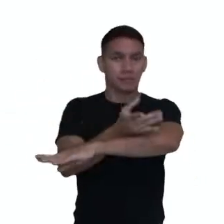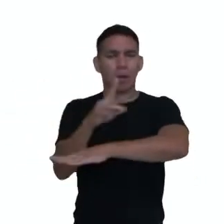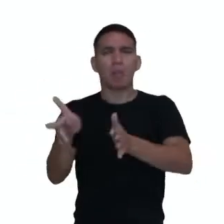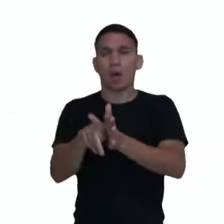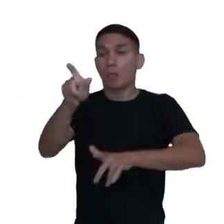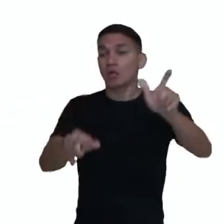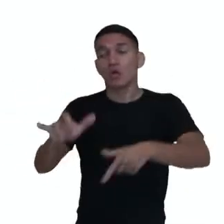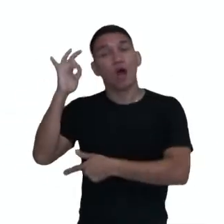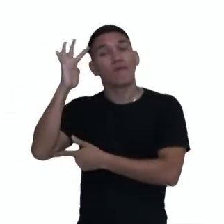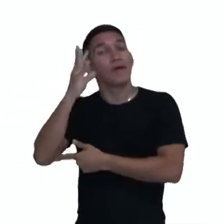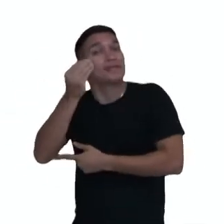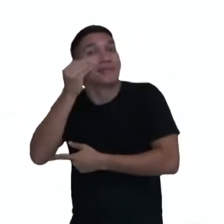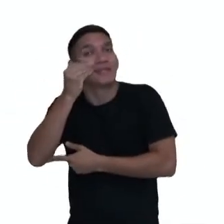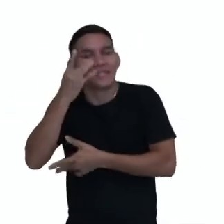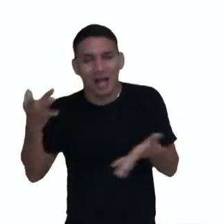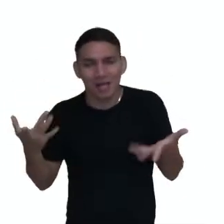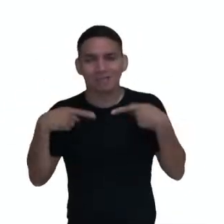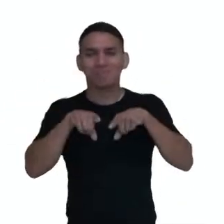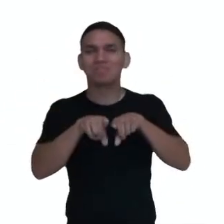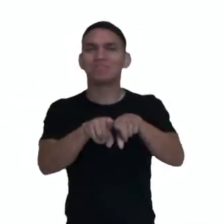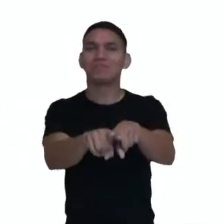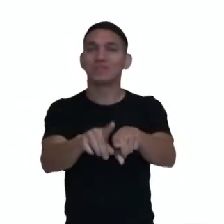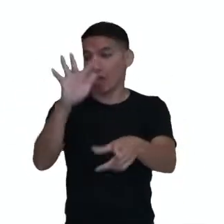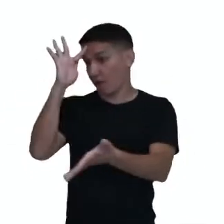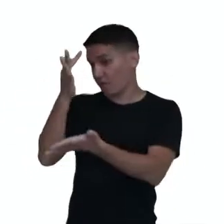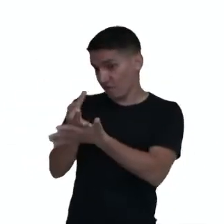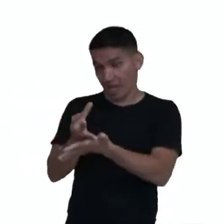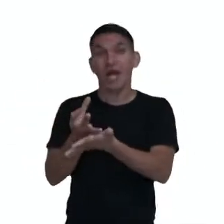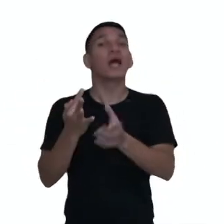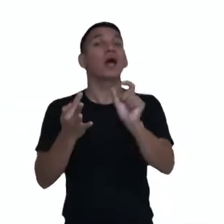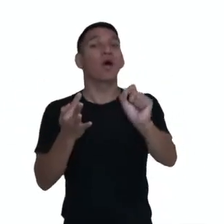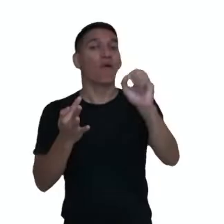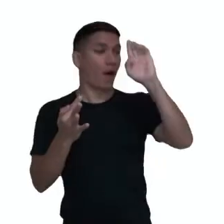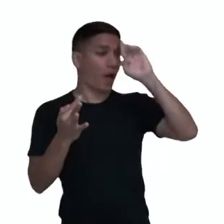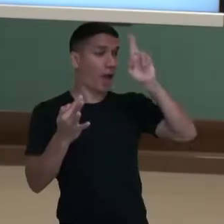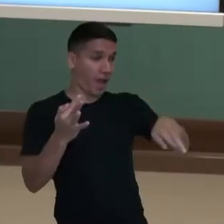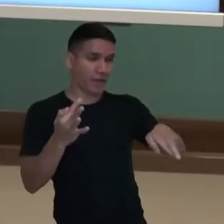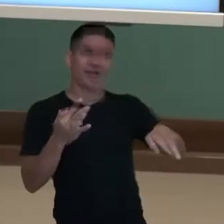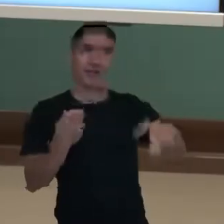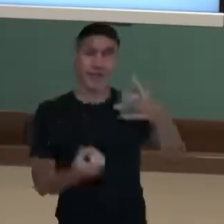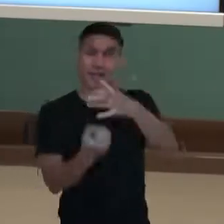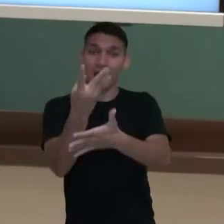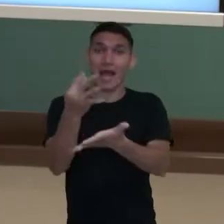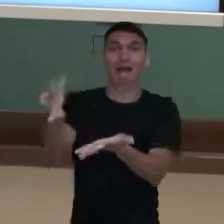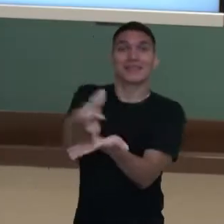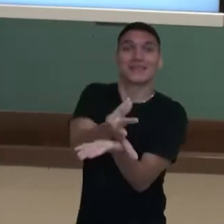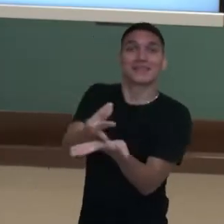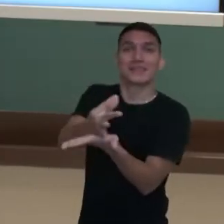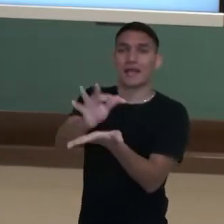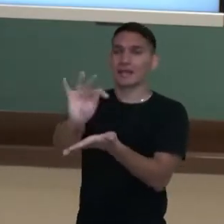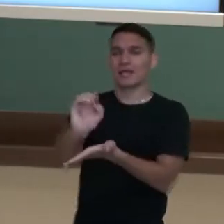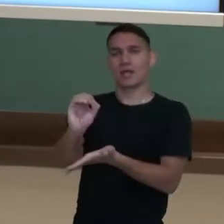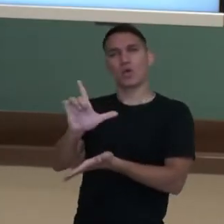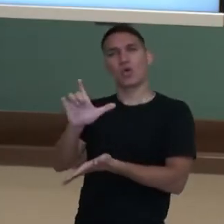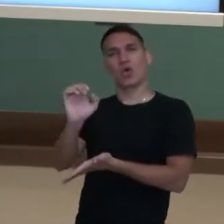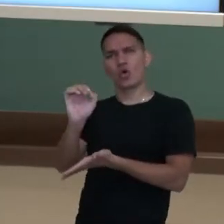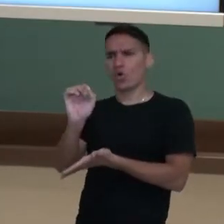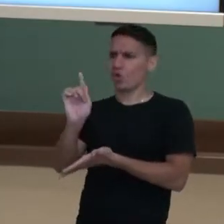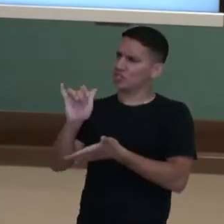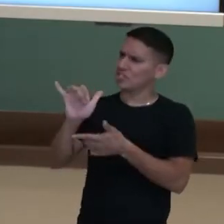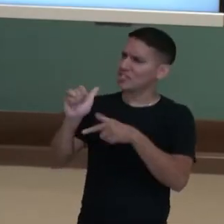procuraram conciliar a fé e a razão, criando a teologia? Então, a teologia, vamos para a